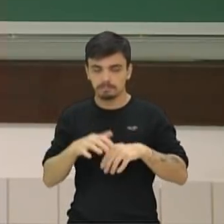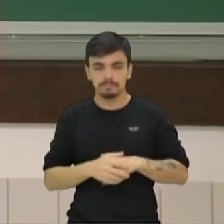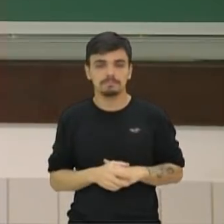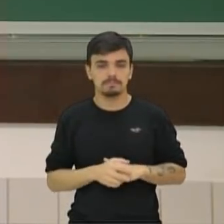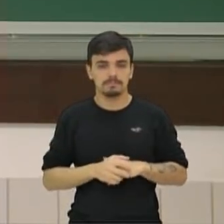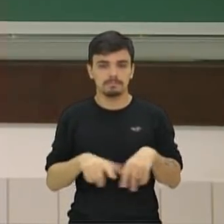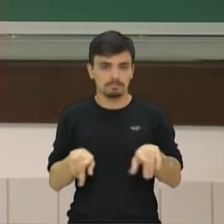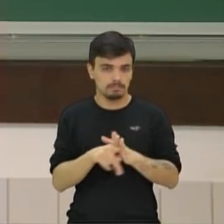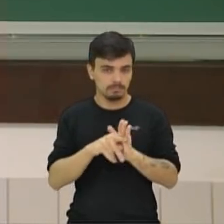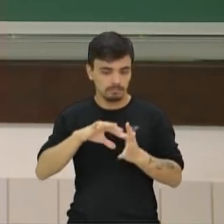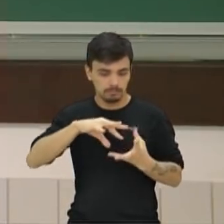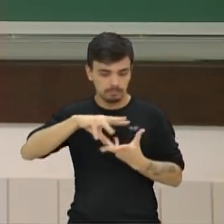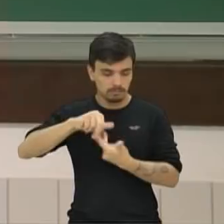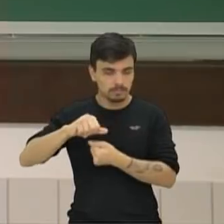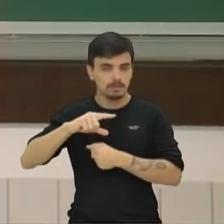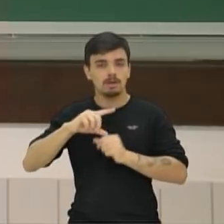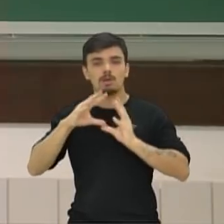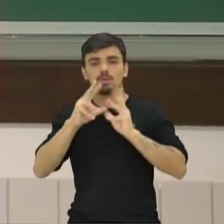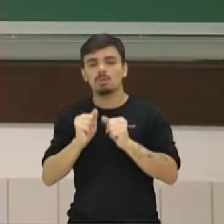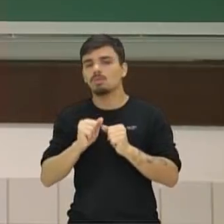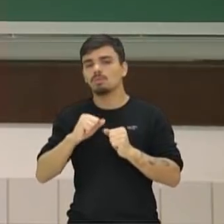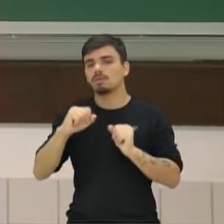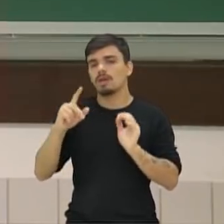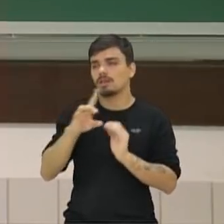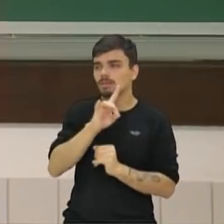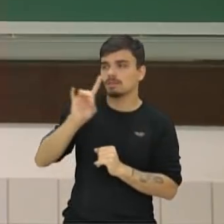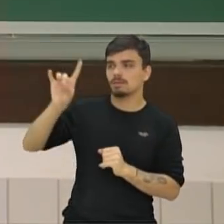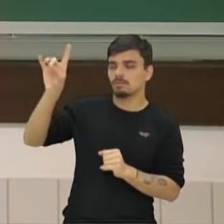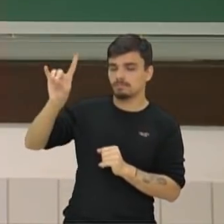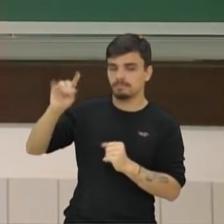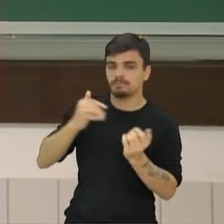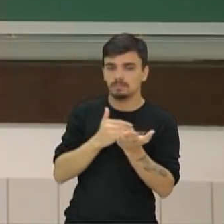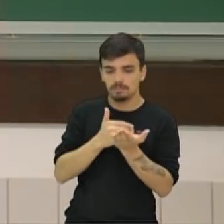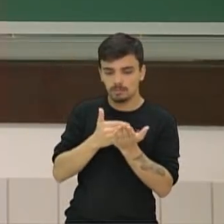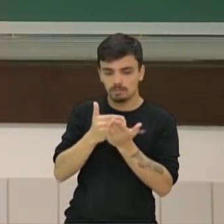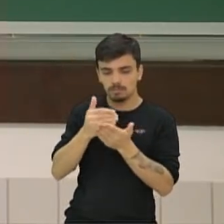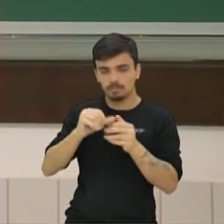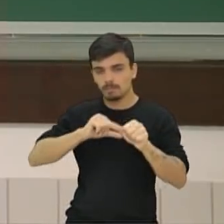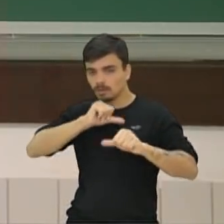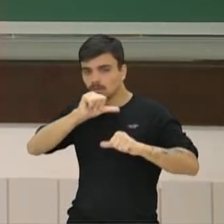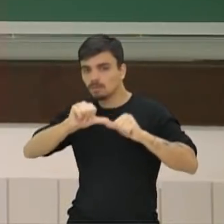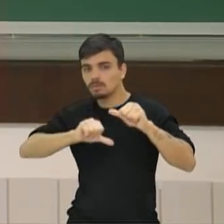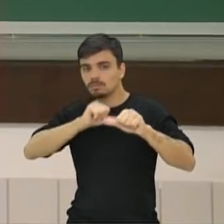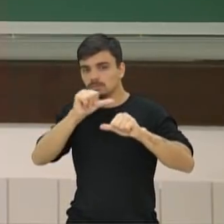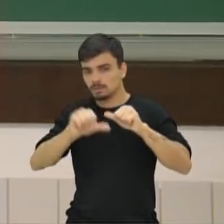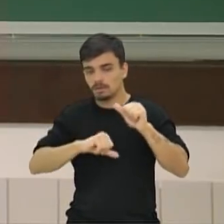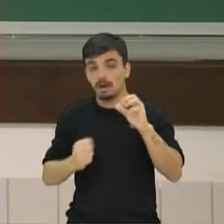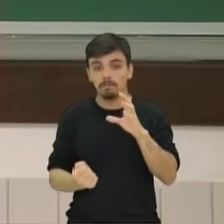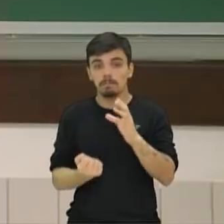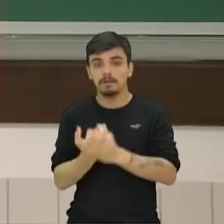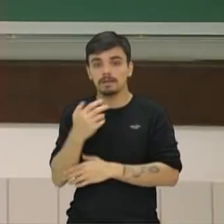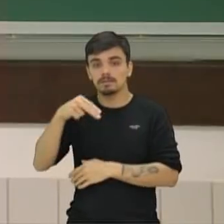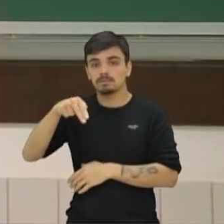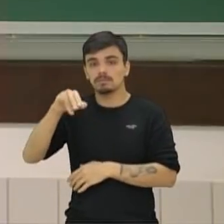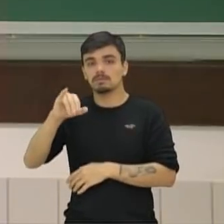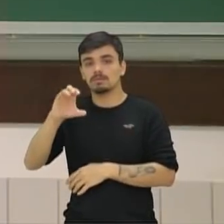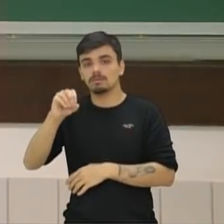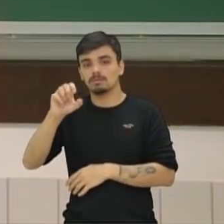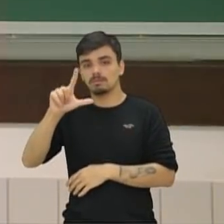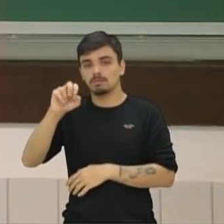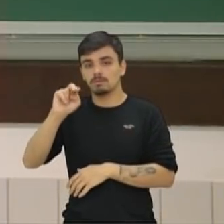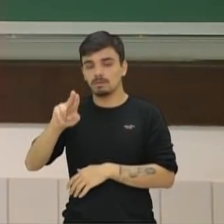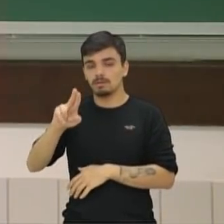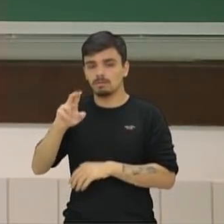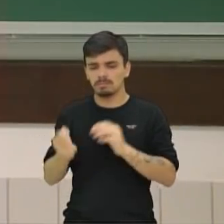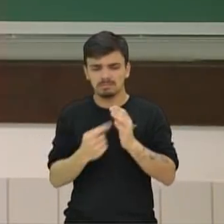em torno da Terra. Tudo se girava em torno de Deus. Aí a coisa começou a mudar. E Nicolau chegou e falou, não, tá